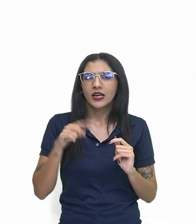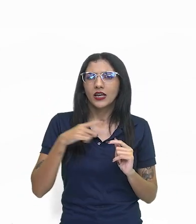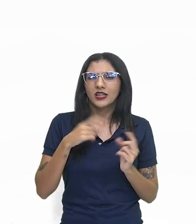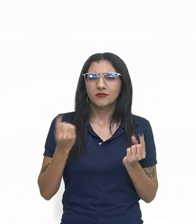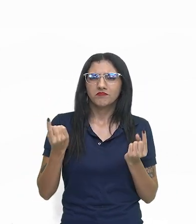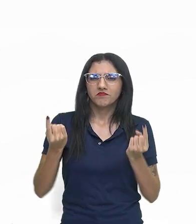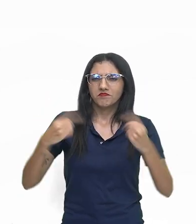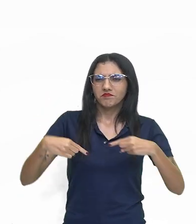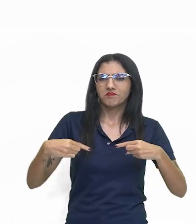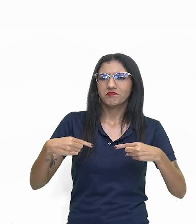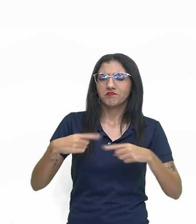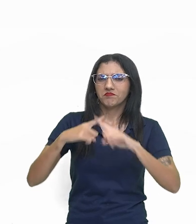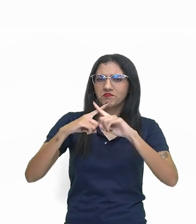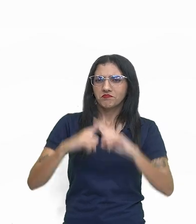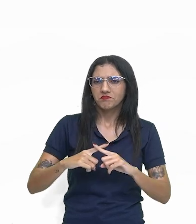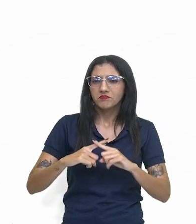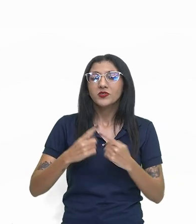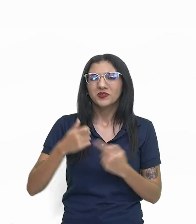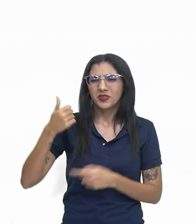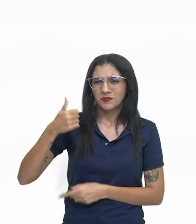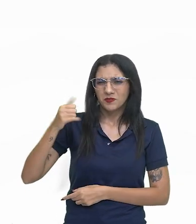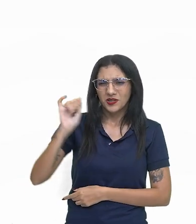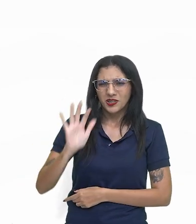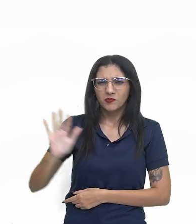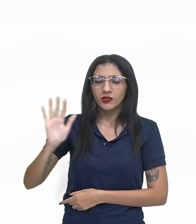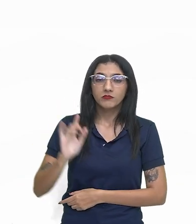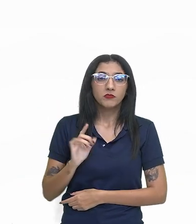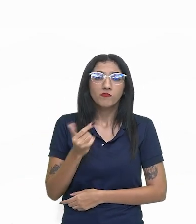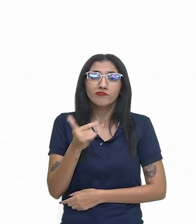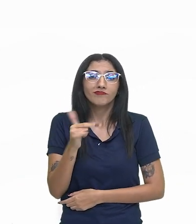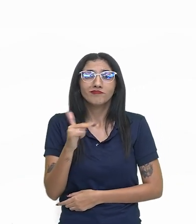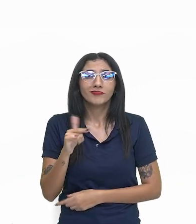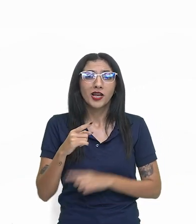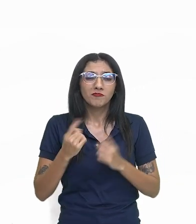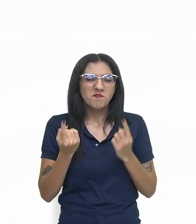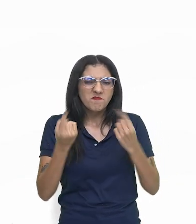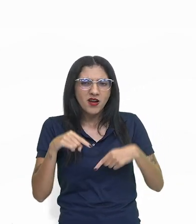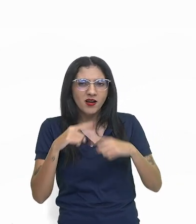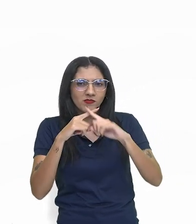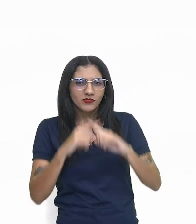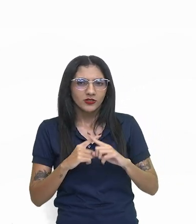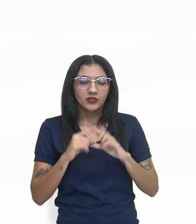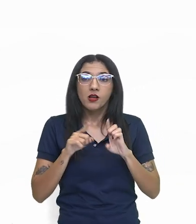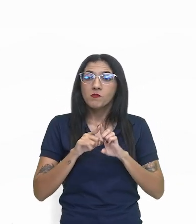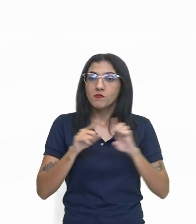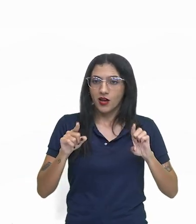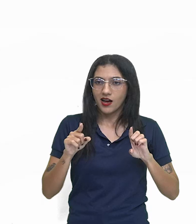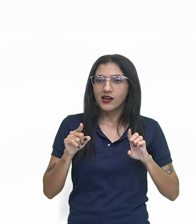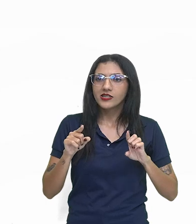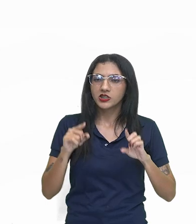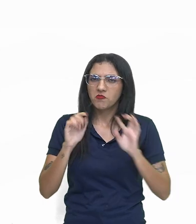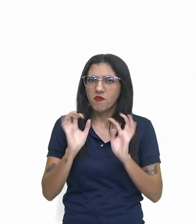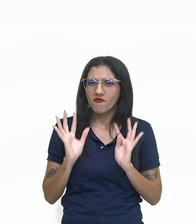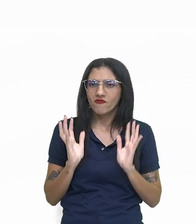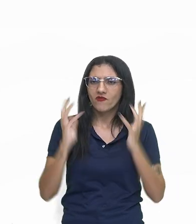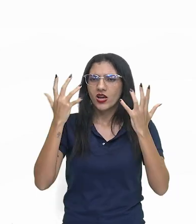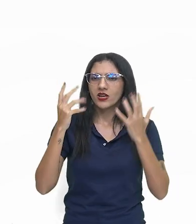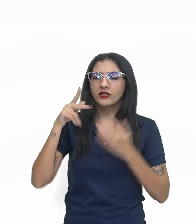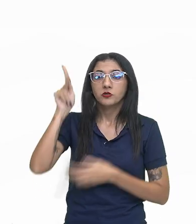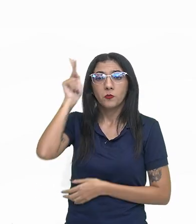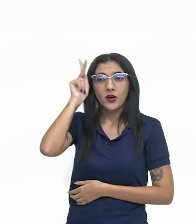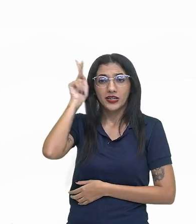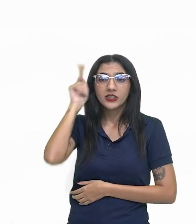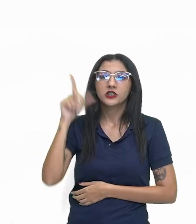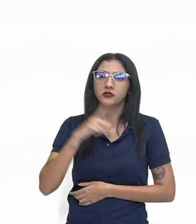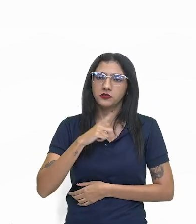da competição. No caso do Bumba Meu Boi, não existe competição, mas no Festival Folclórico de Parintins, onde se